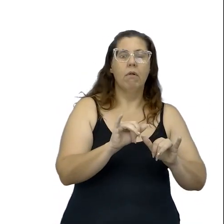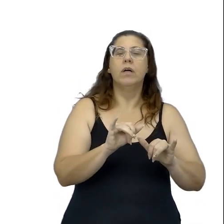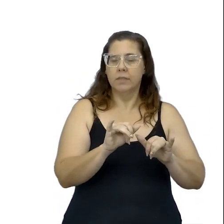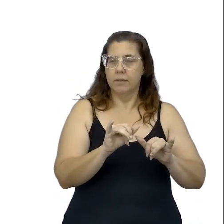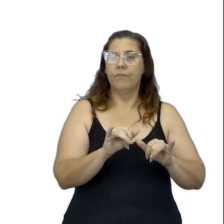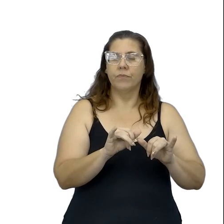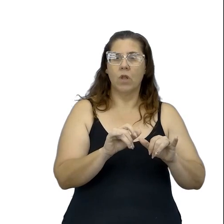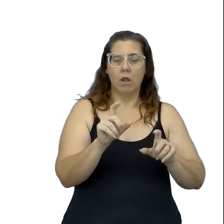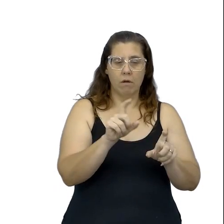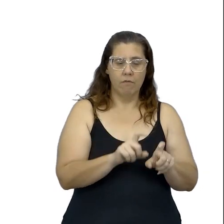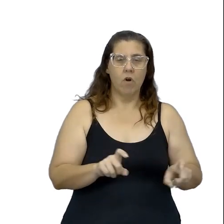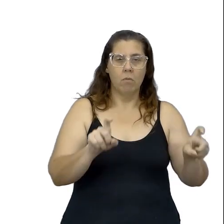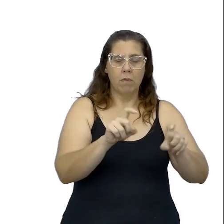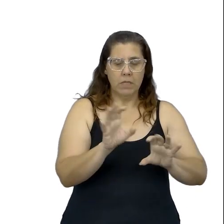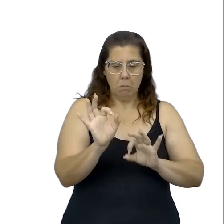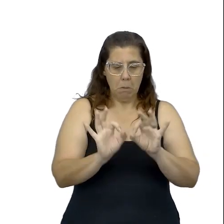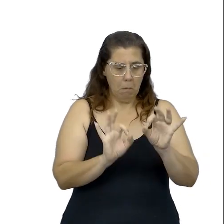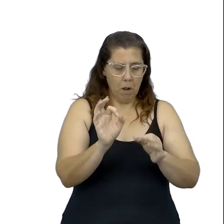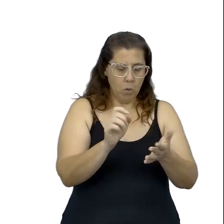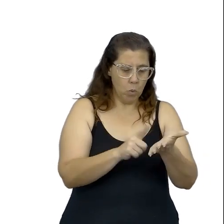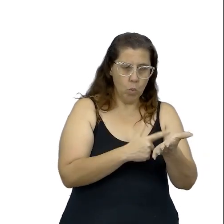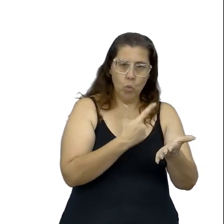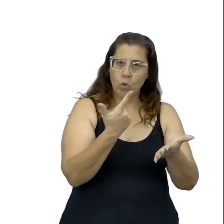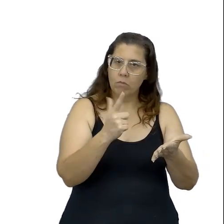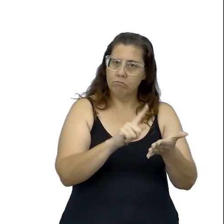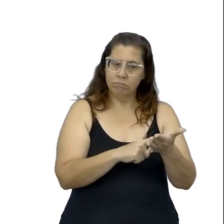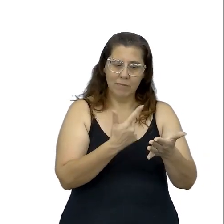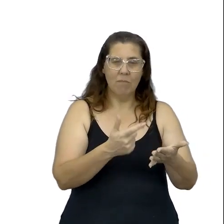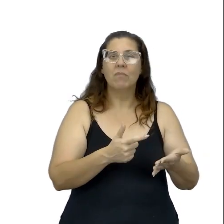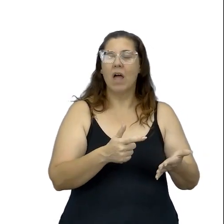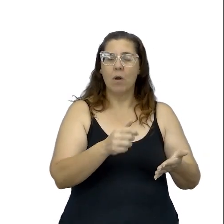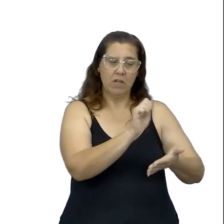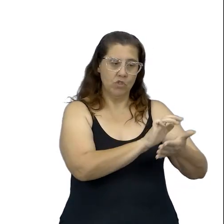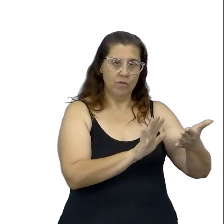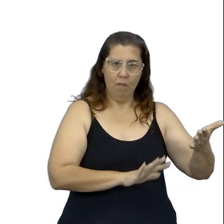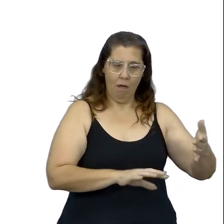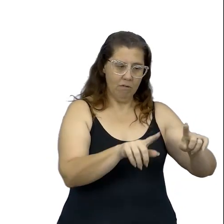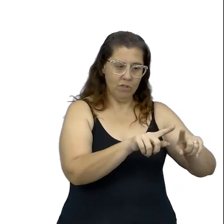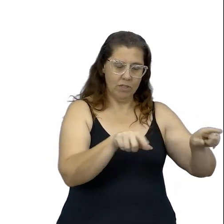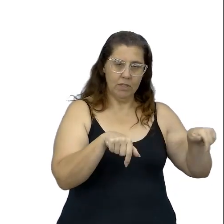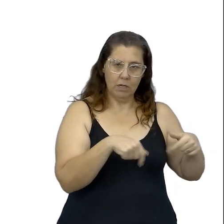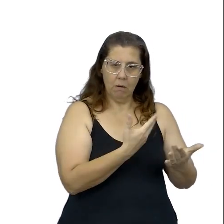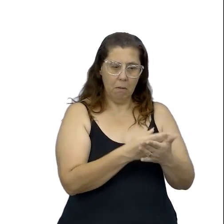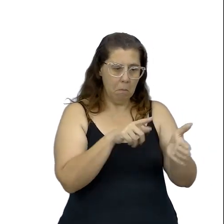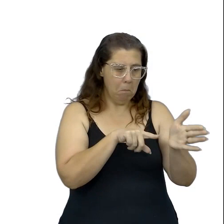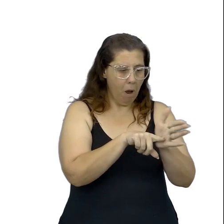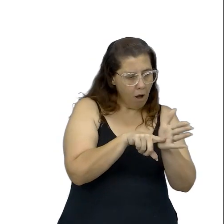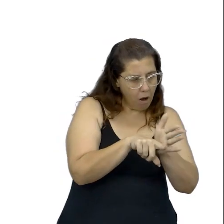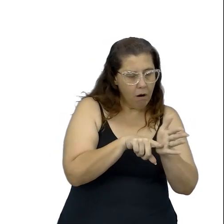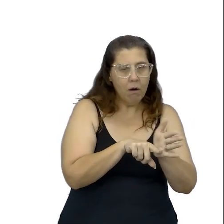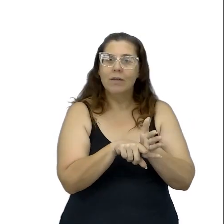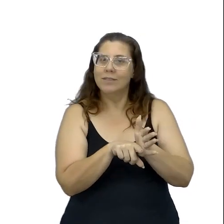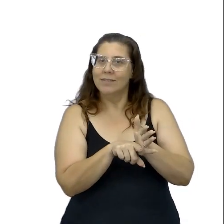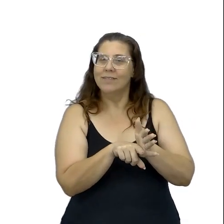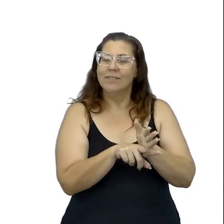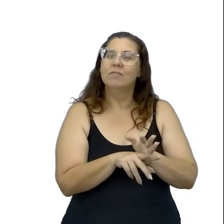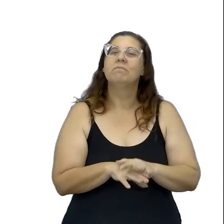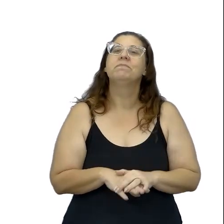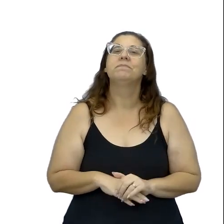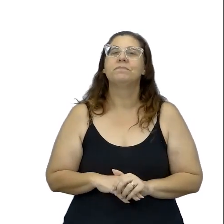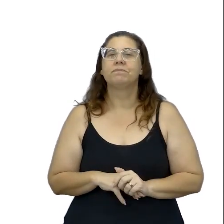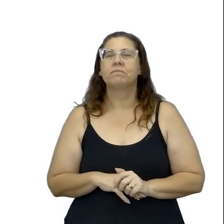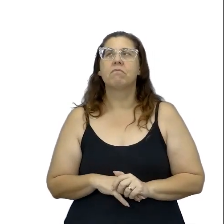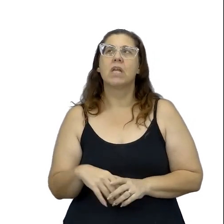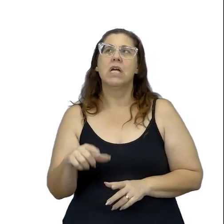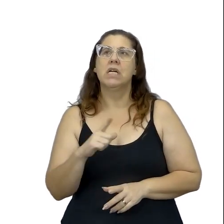fazendo um jornalzinho, né, uma atividade na sala e pesquisando na internet.